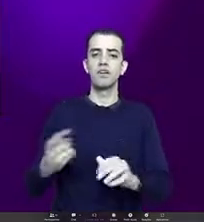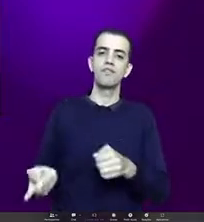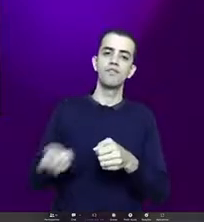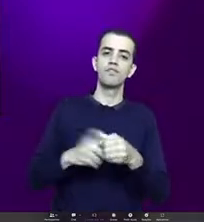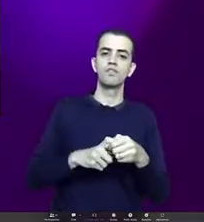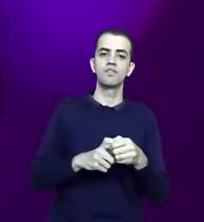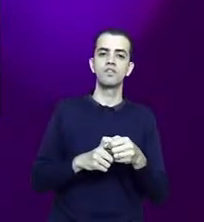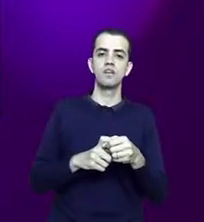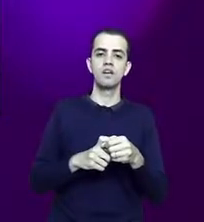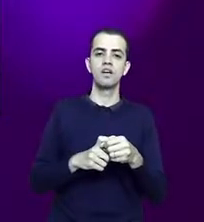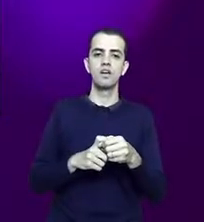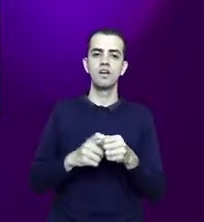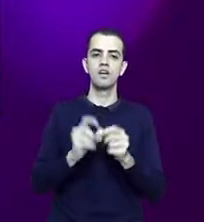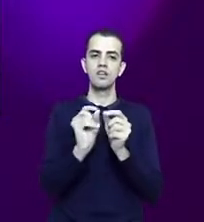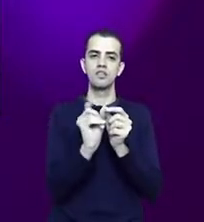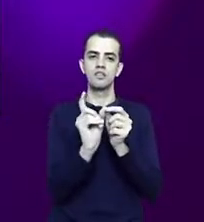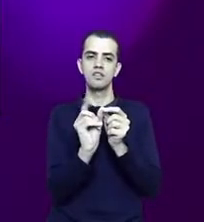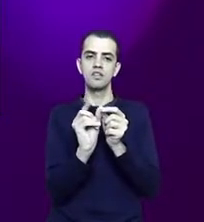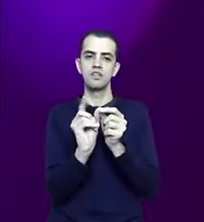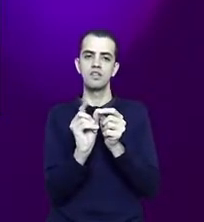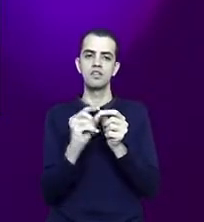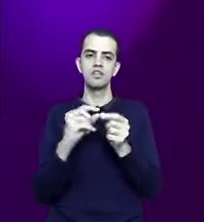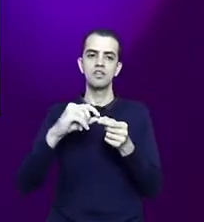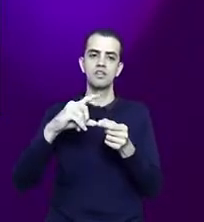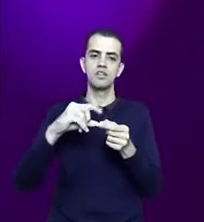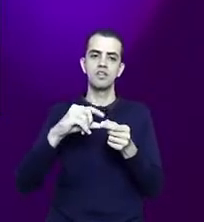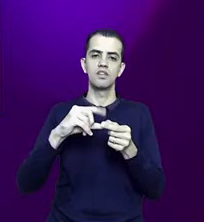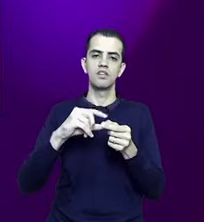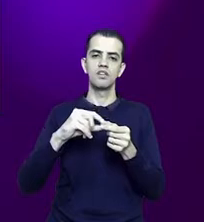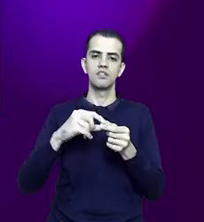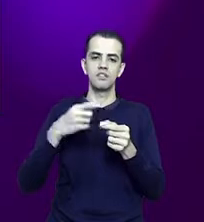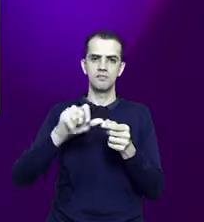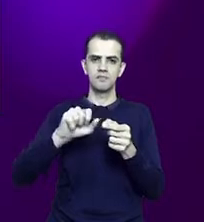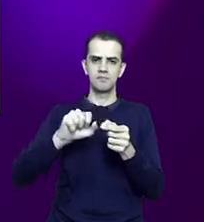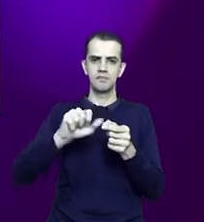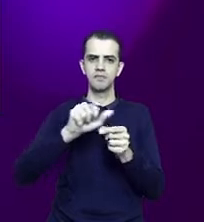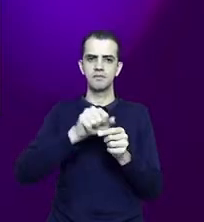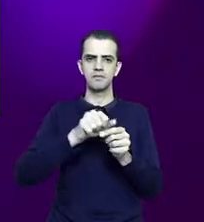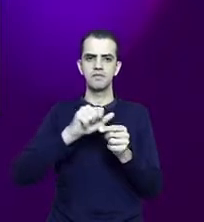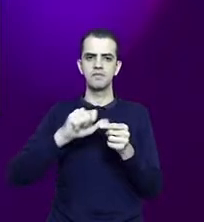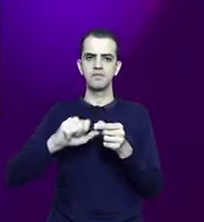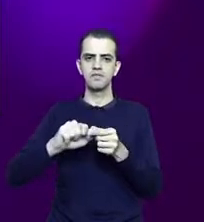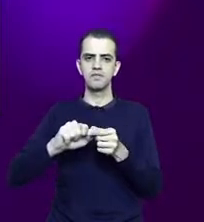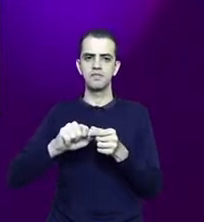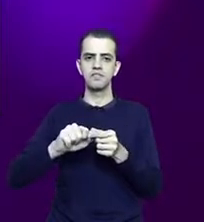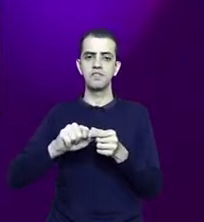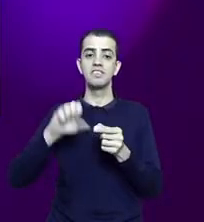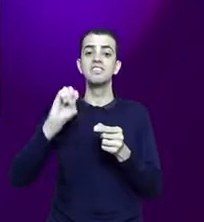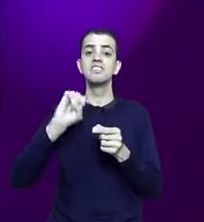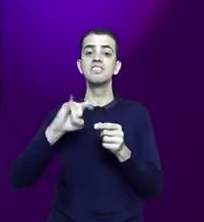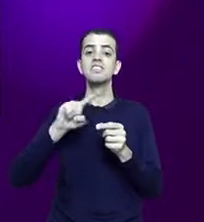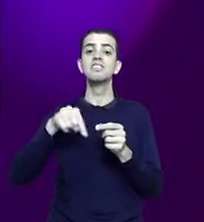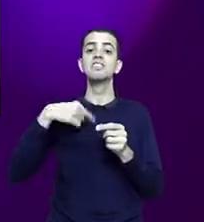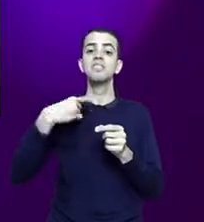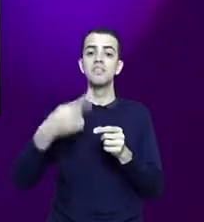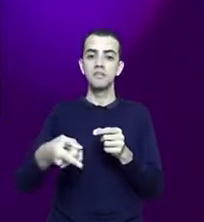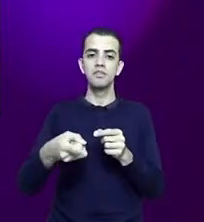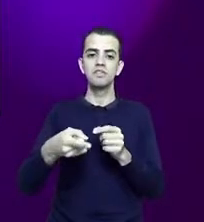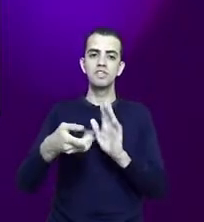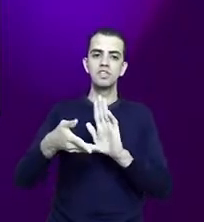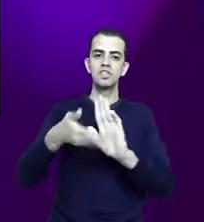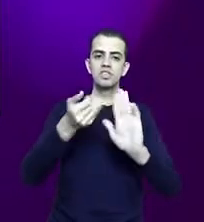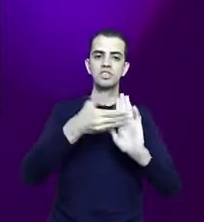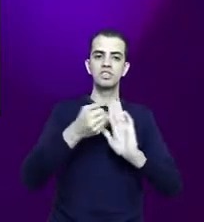ali o diâmetro, e a gente faz uma aferição para a gente ver se depois de ressecar aquele tecido fica congruente,